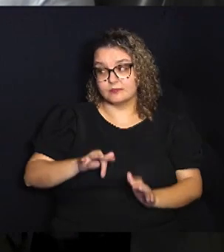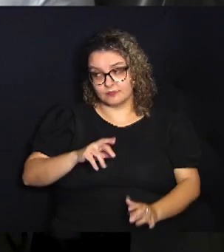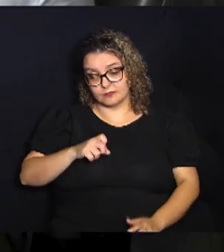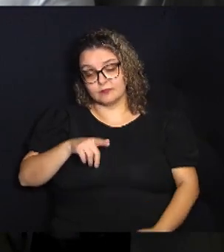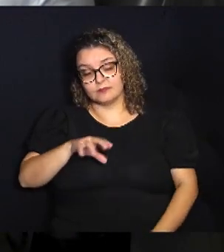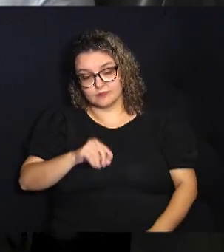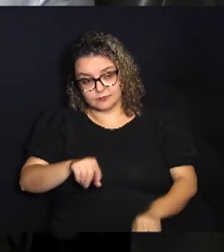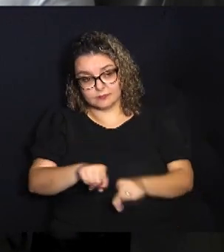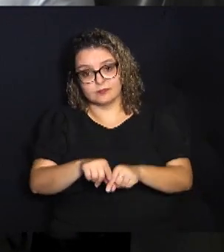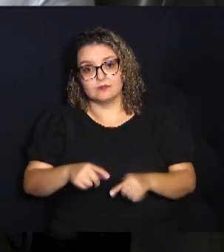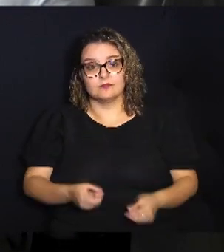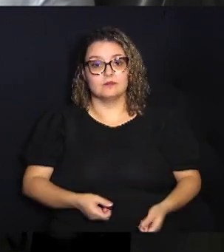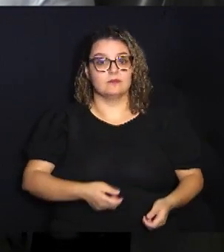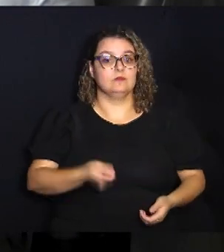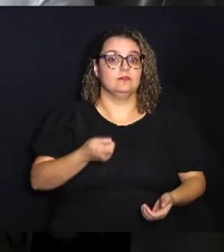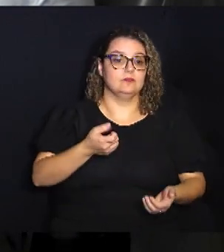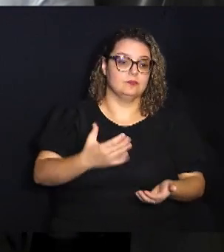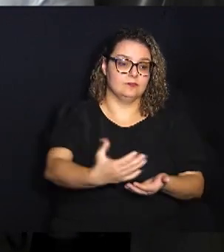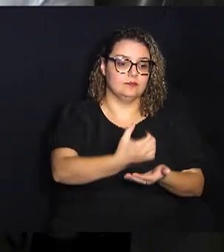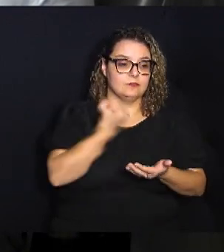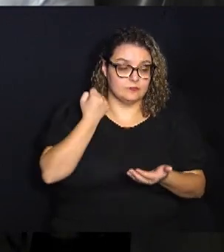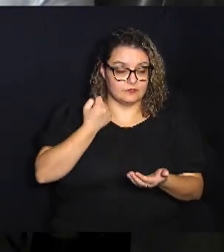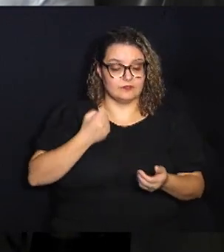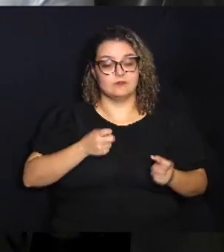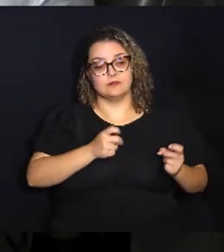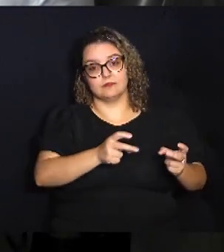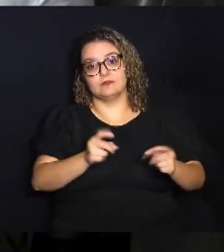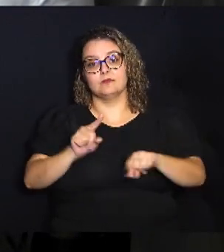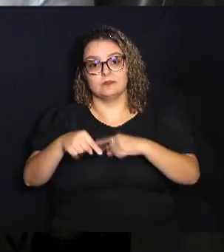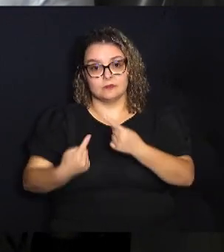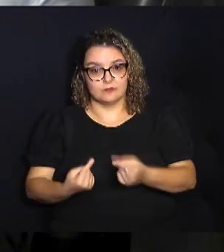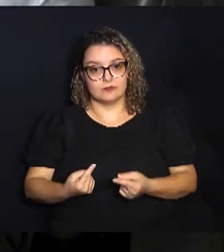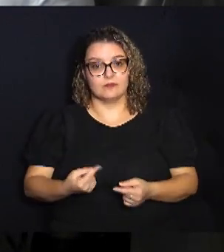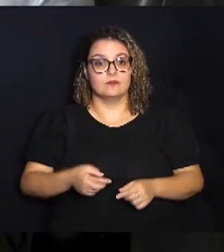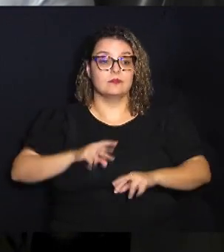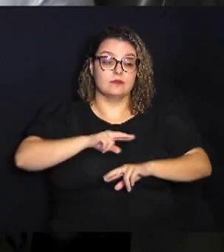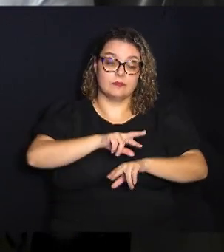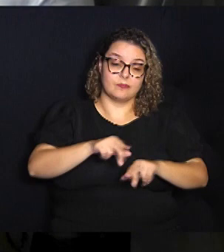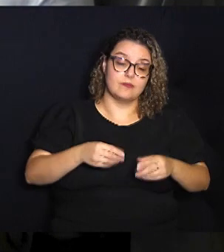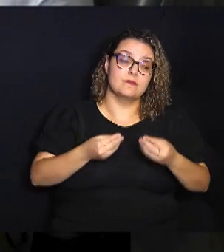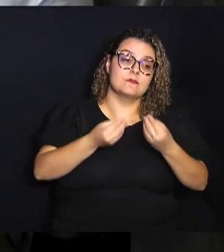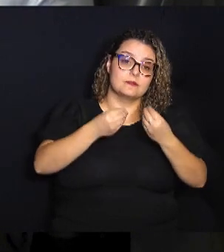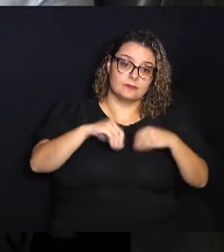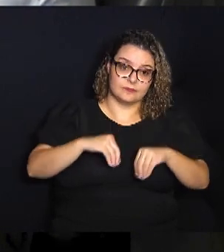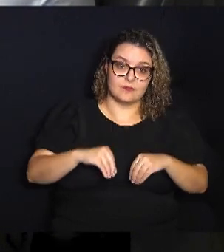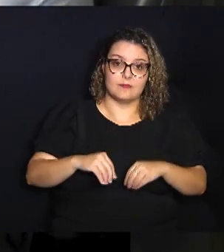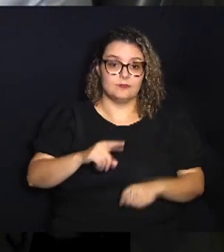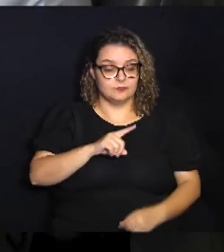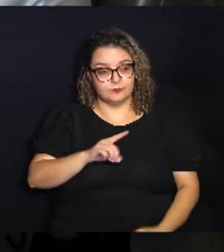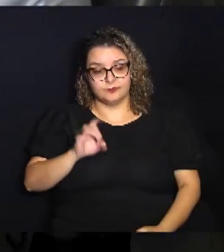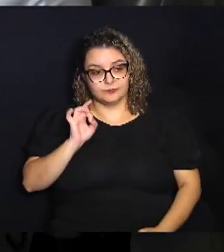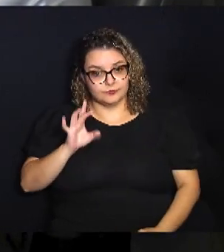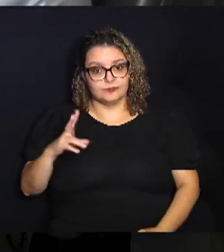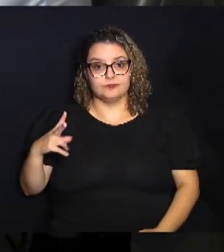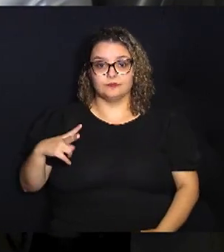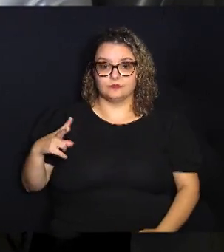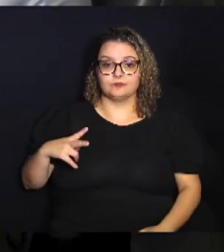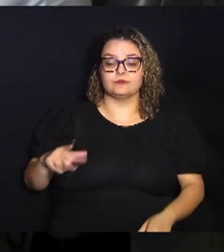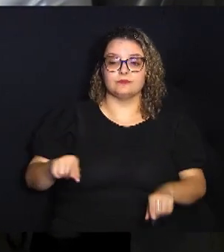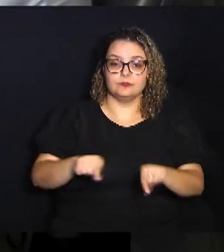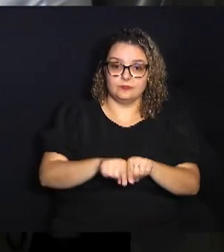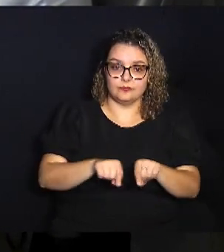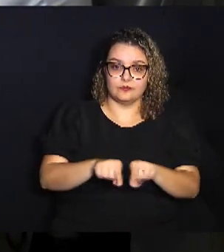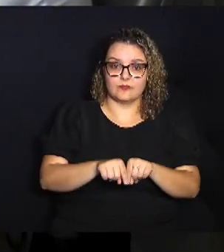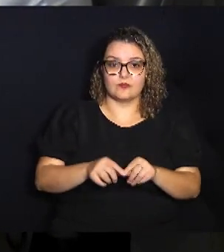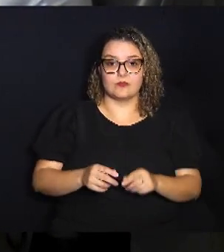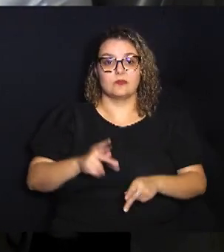serem revendidos, gerando aí muitas vezes até muitos prejuízos, não só aos particulares, mas também